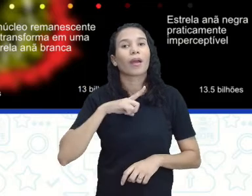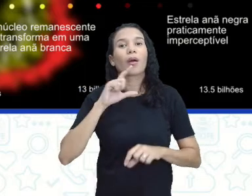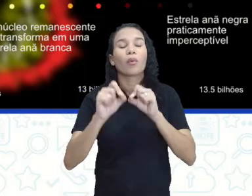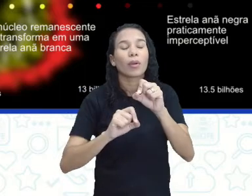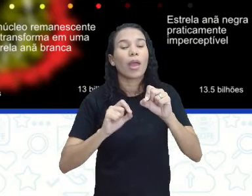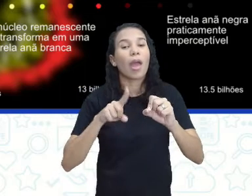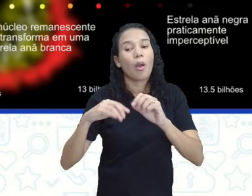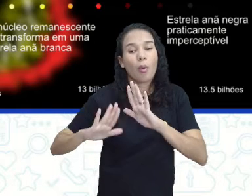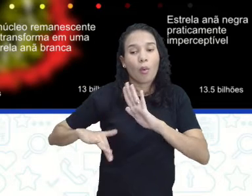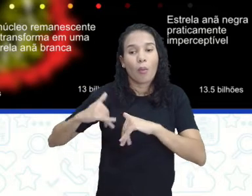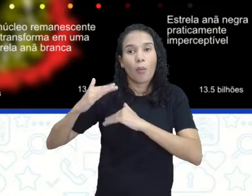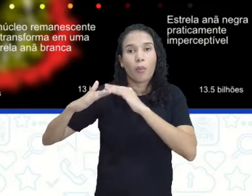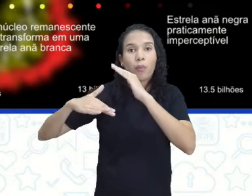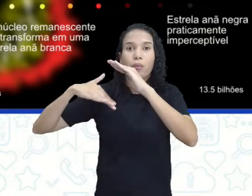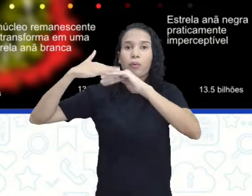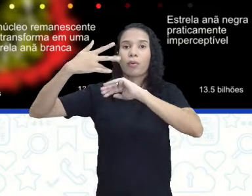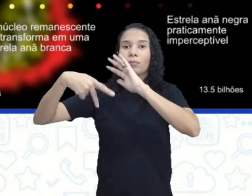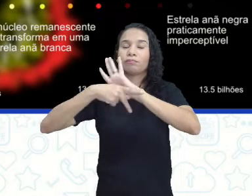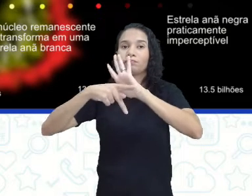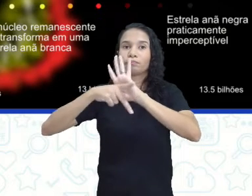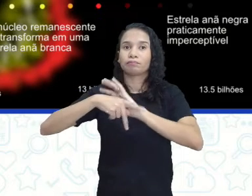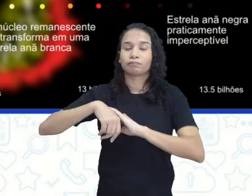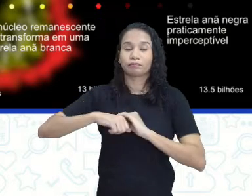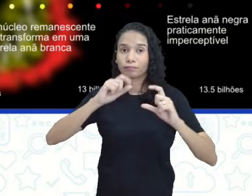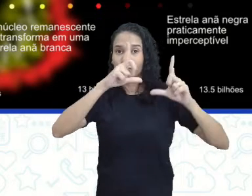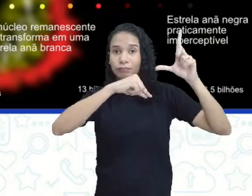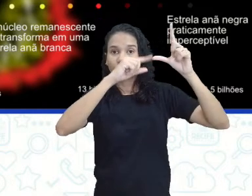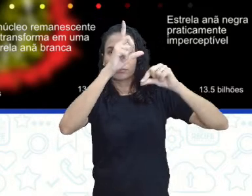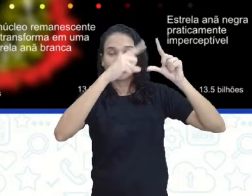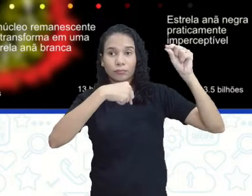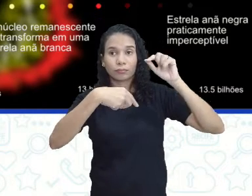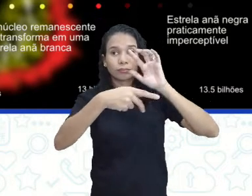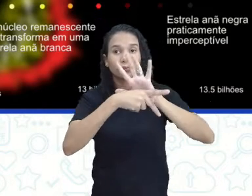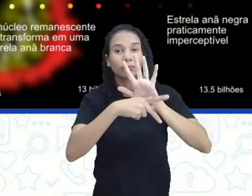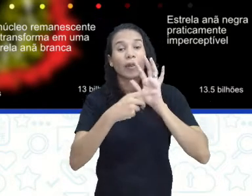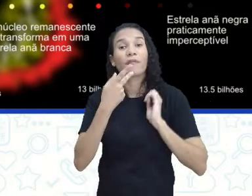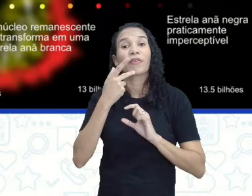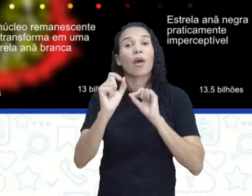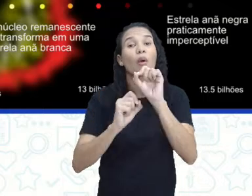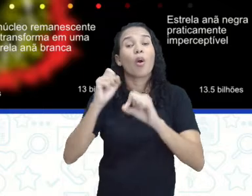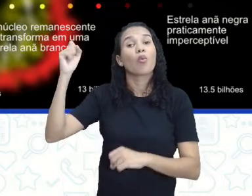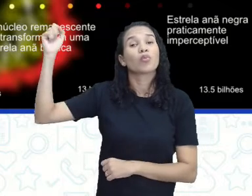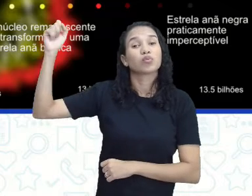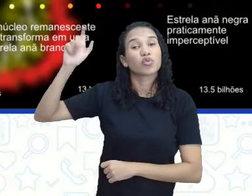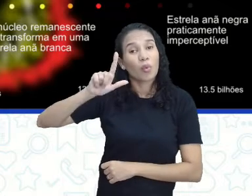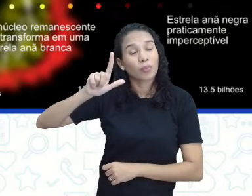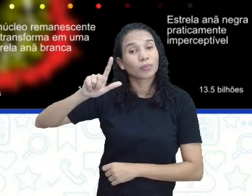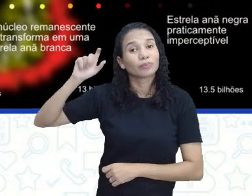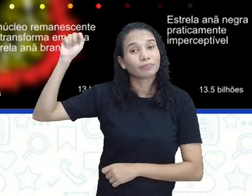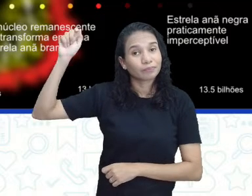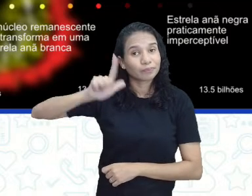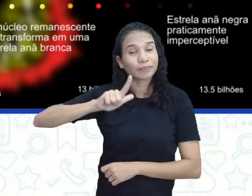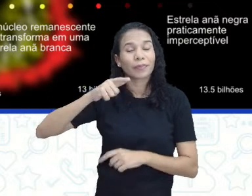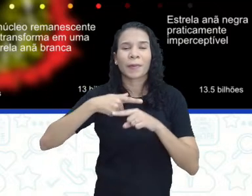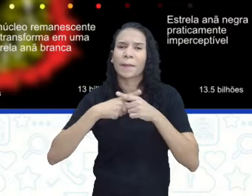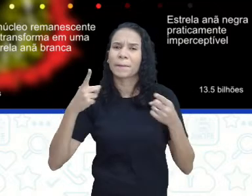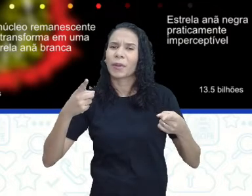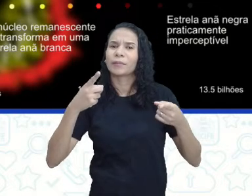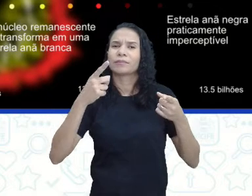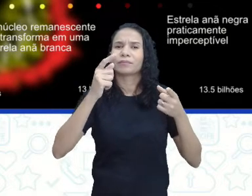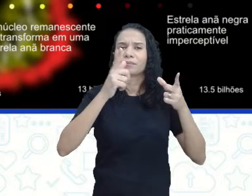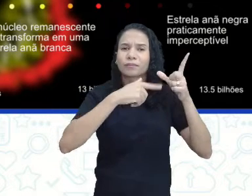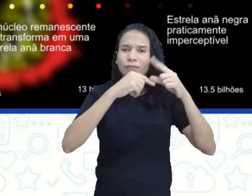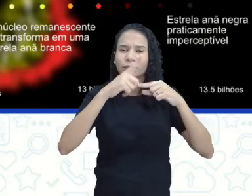a evolução de uma estrela. No caso específico aí, estamos falando do Sol. Mas as estrelas, né, cerca